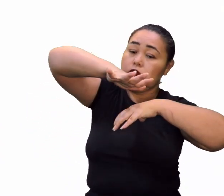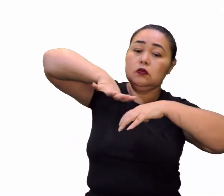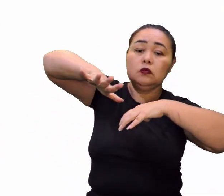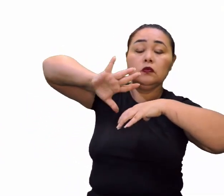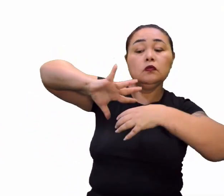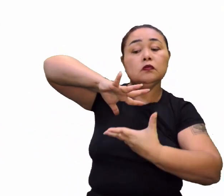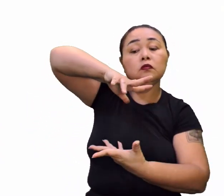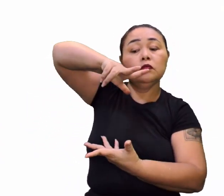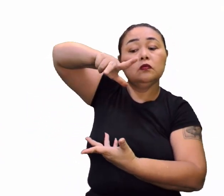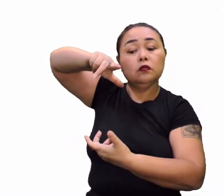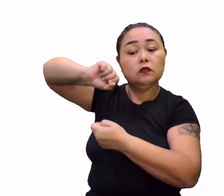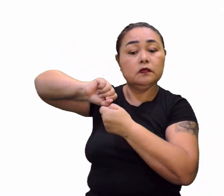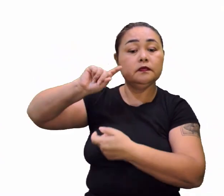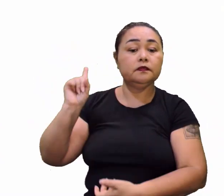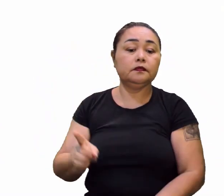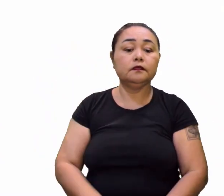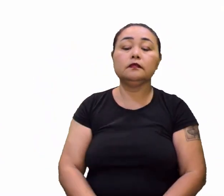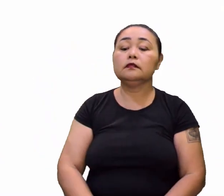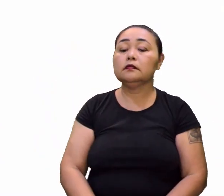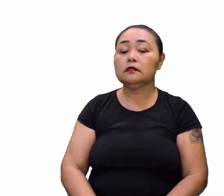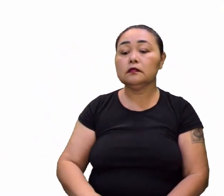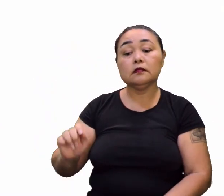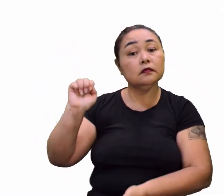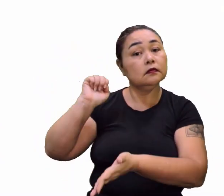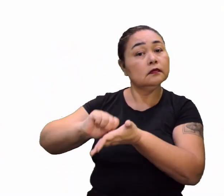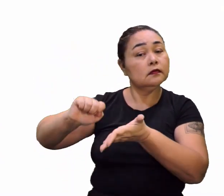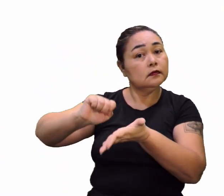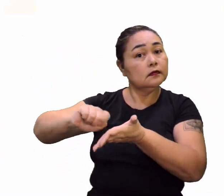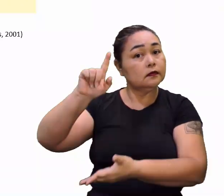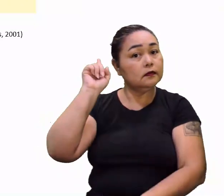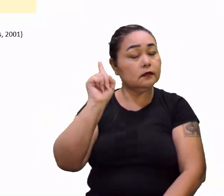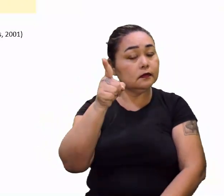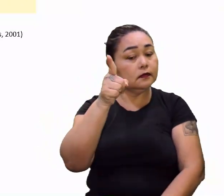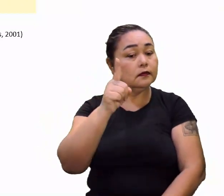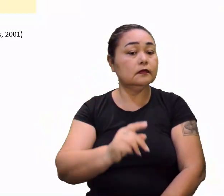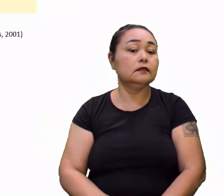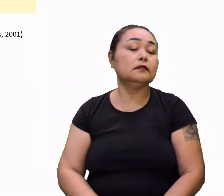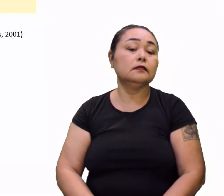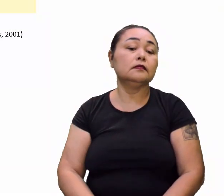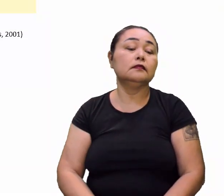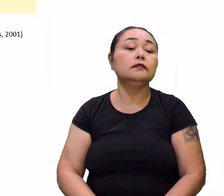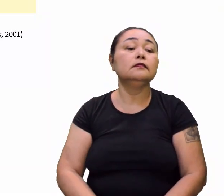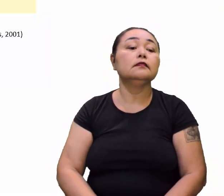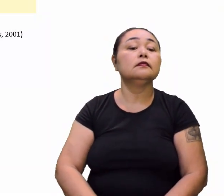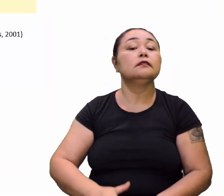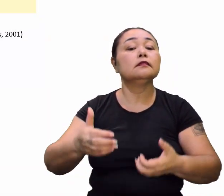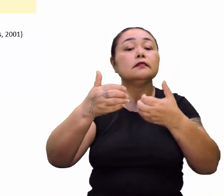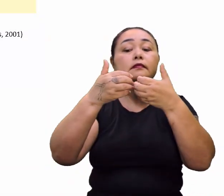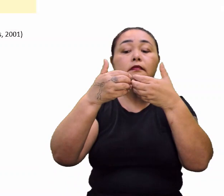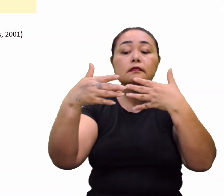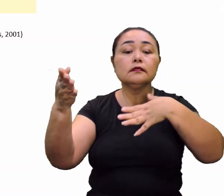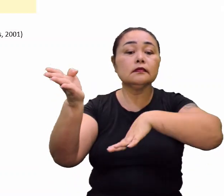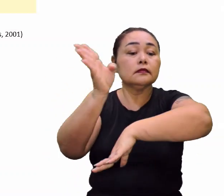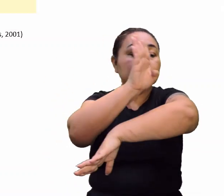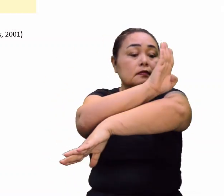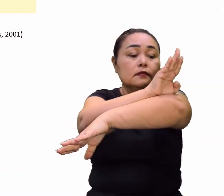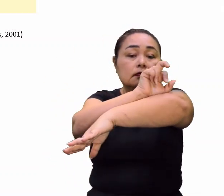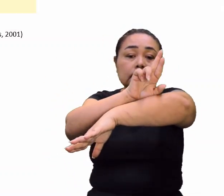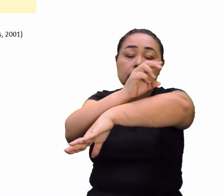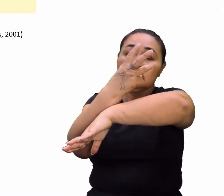bem. Olha só, Rogério. Anota isso aí, querido aluno. Exatamente, galera. E a